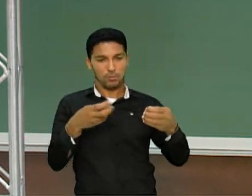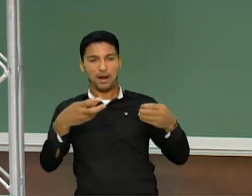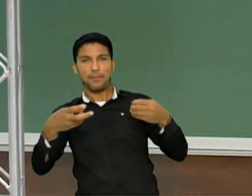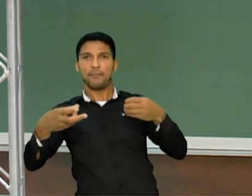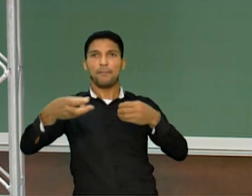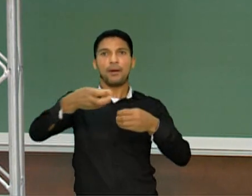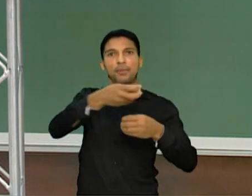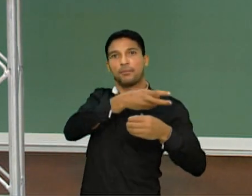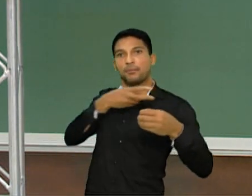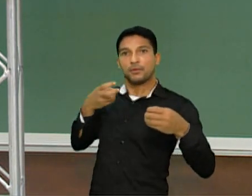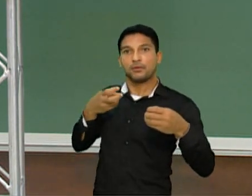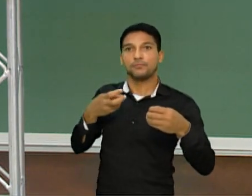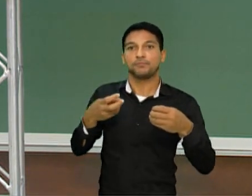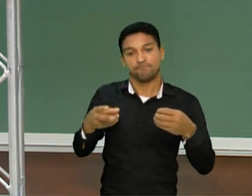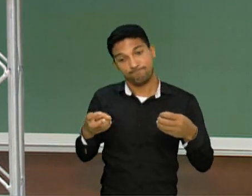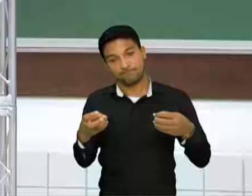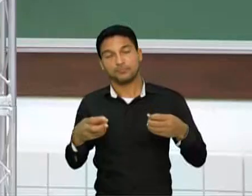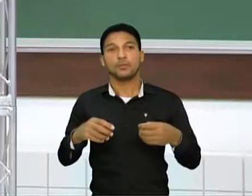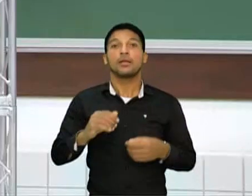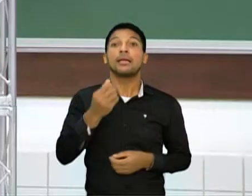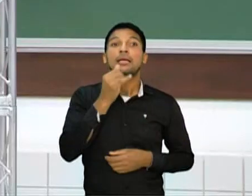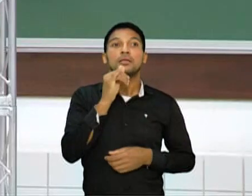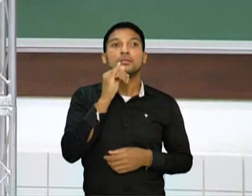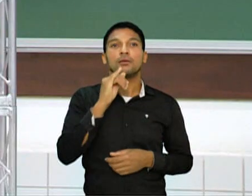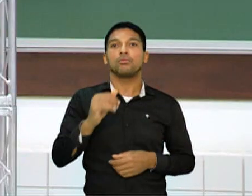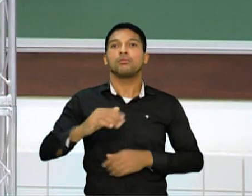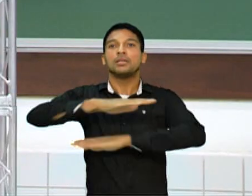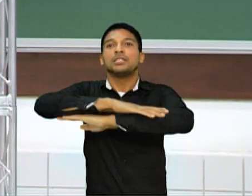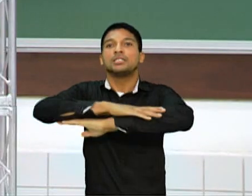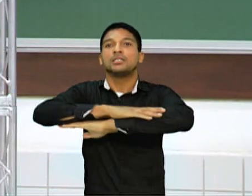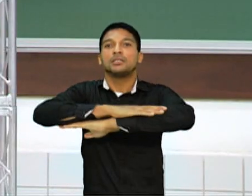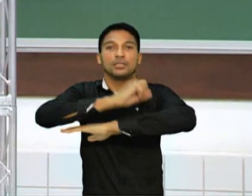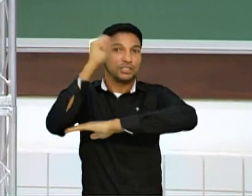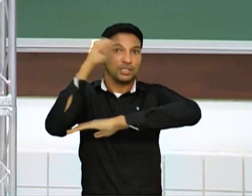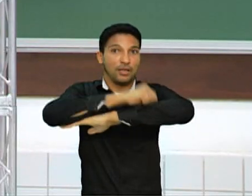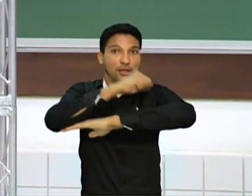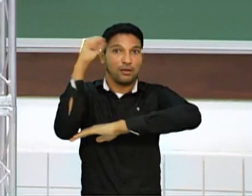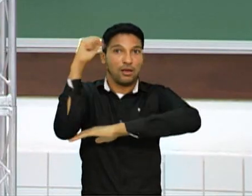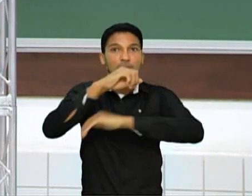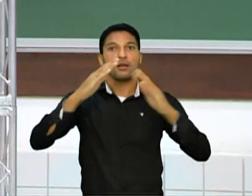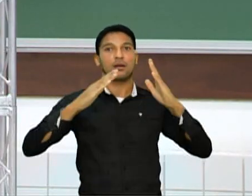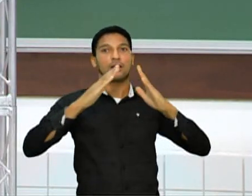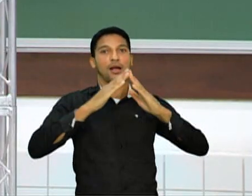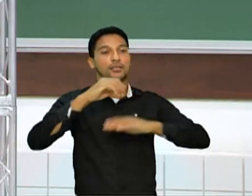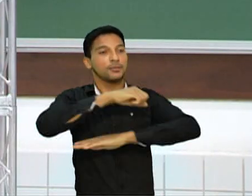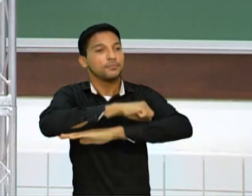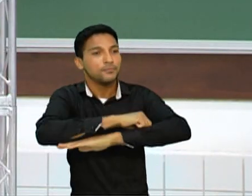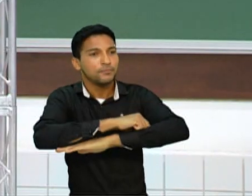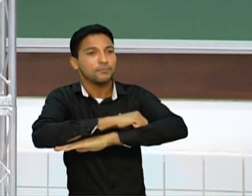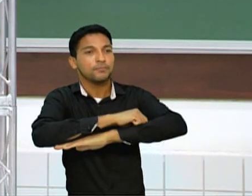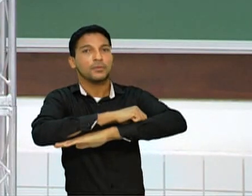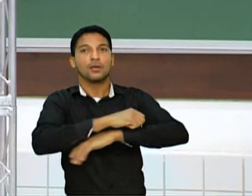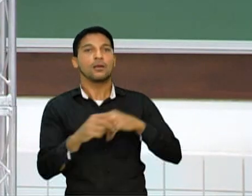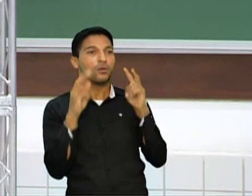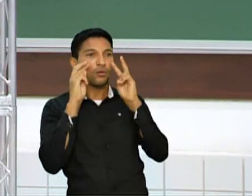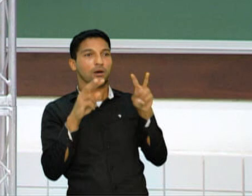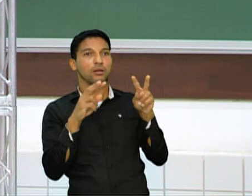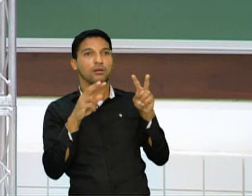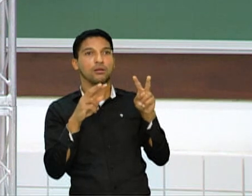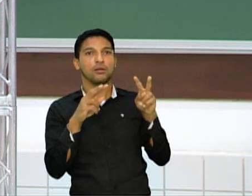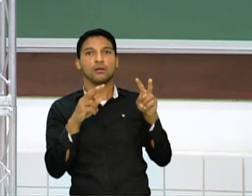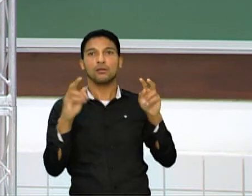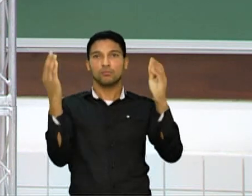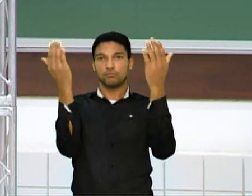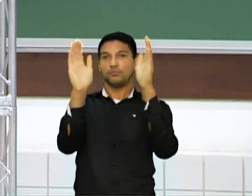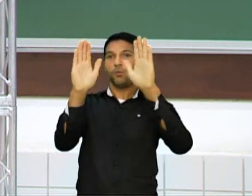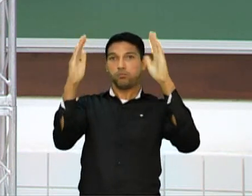eu olho para a janela da minha casa, o que me garante que aquela ideia é clara e distinta? Não é, por exemplo, o que eu